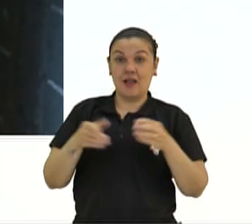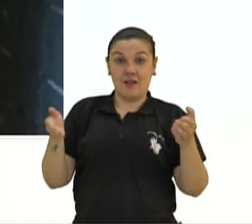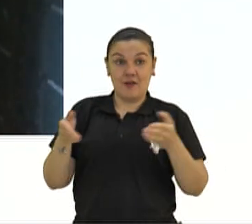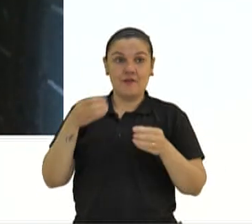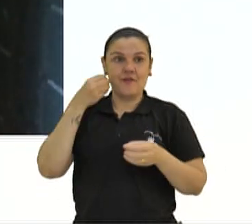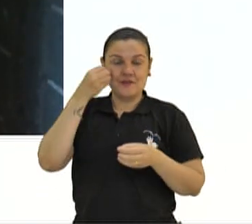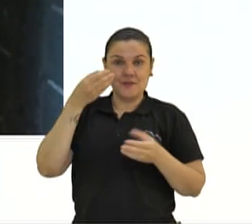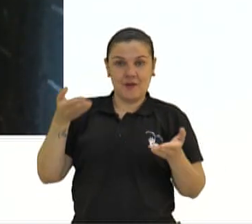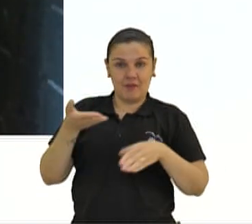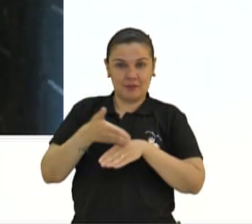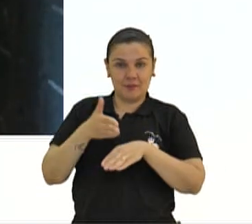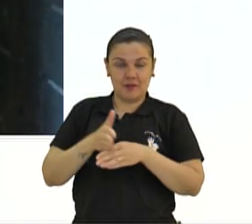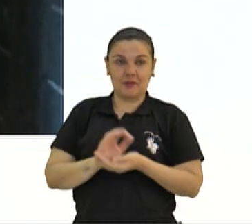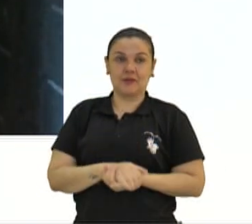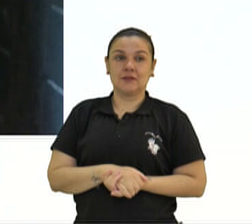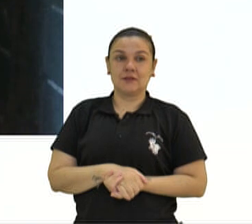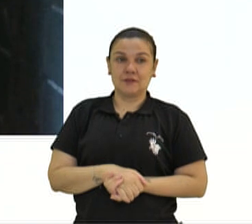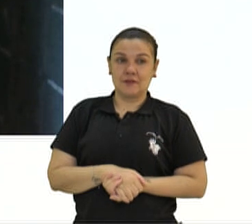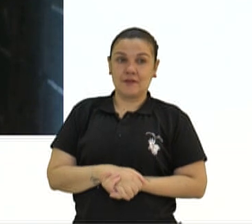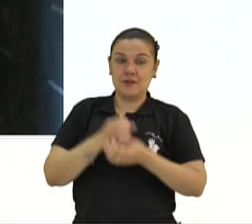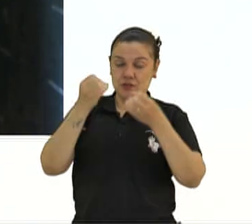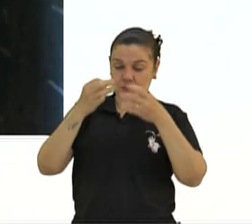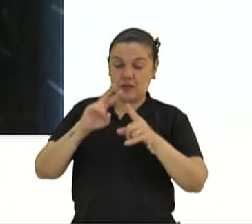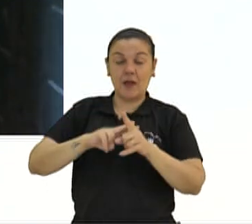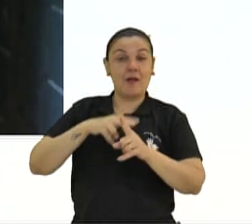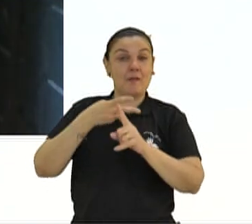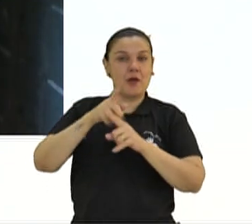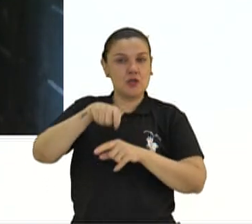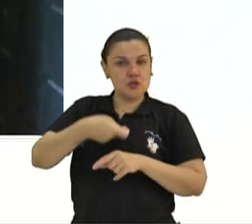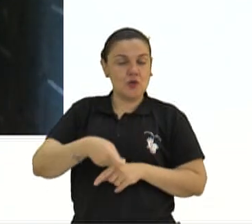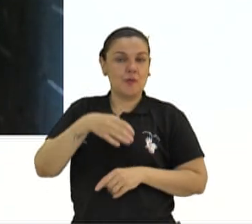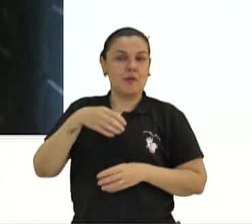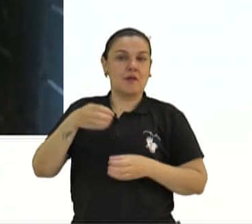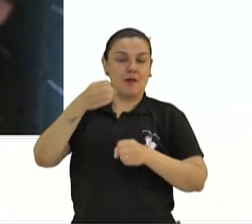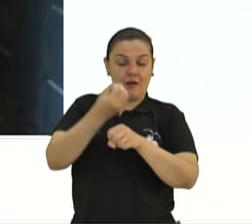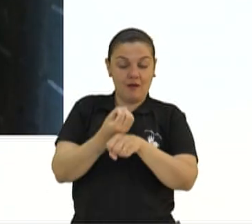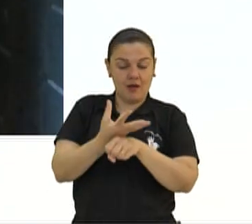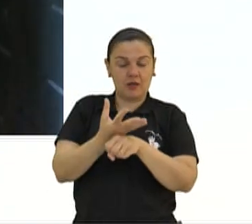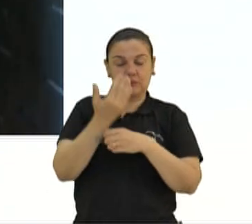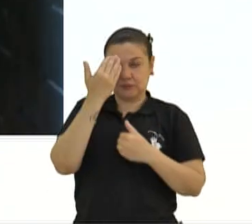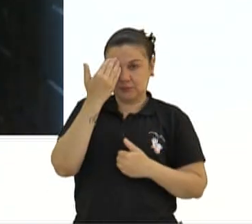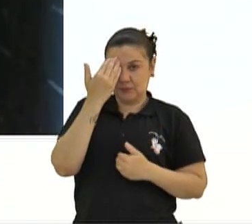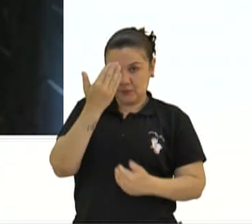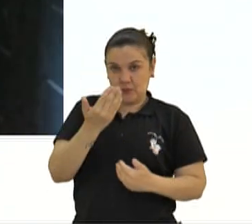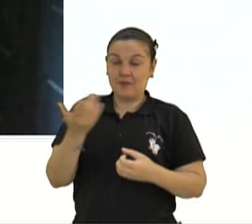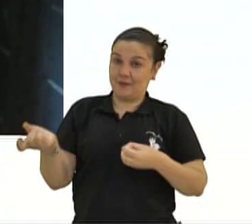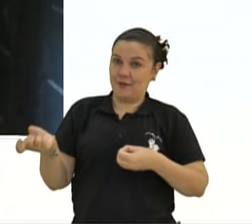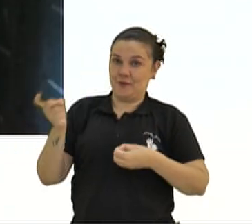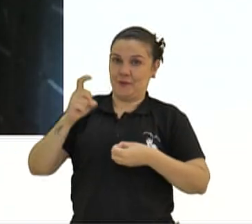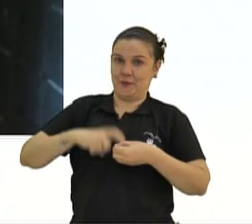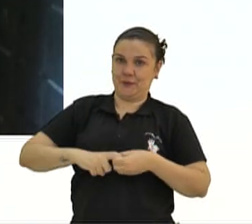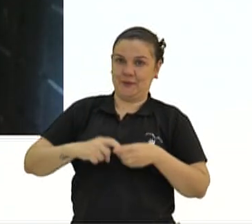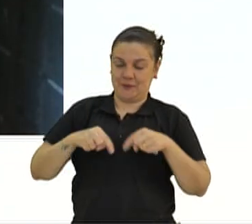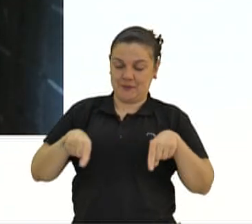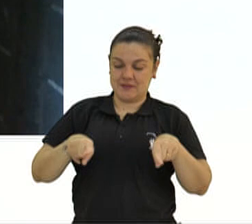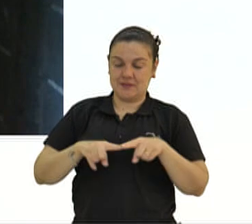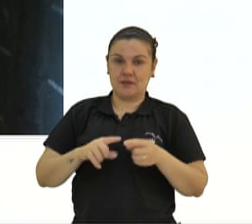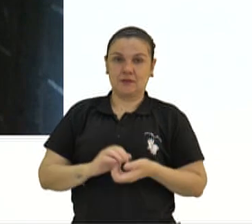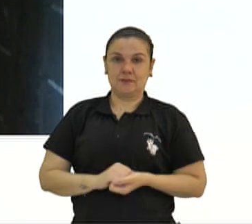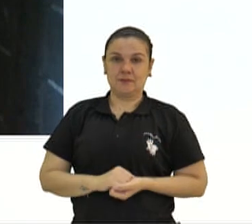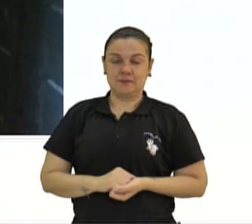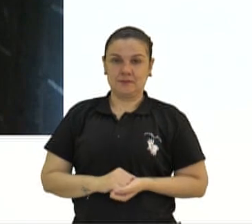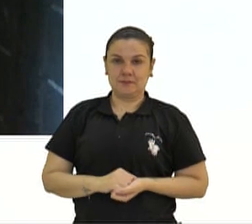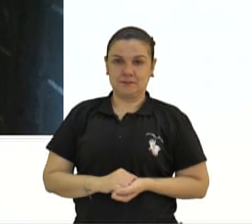vamos fazer uma atividade prática e nós vamos falar mais desse efeito da lâmpada acender. Pessoal, muito obrigado e vamos retornar para a sala de aula.